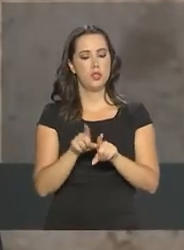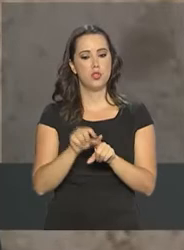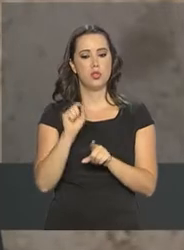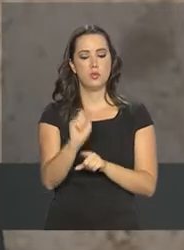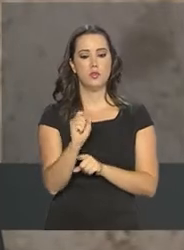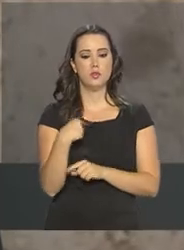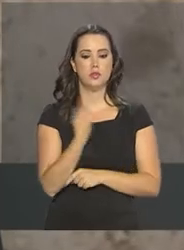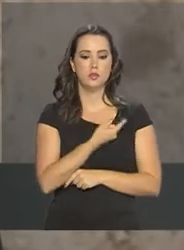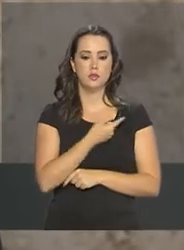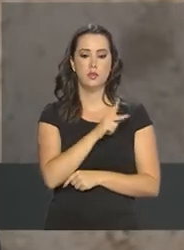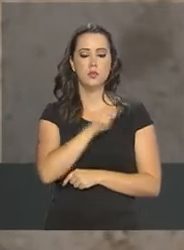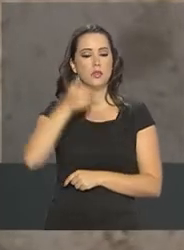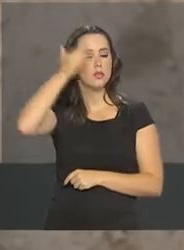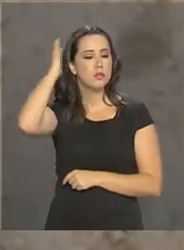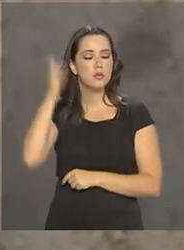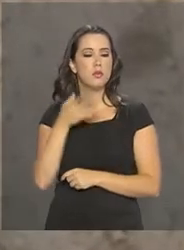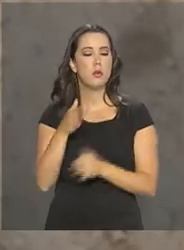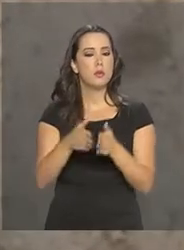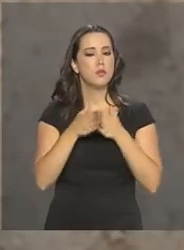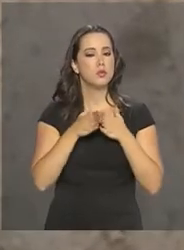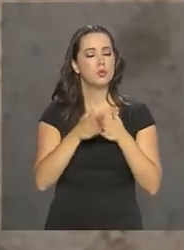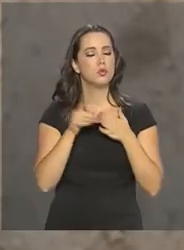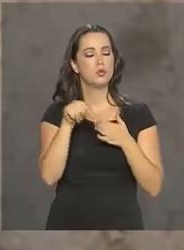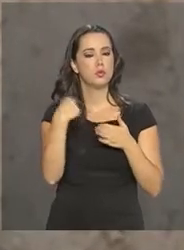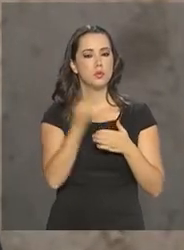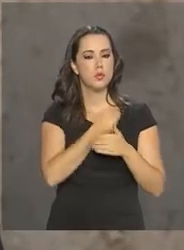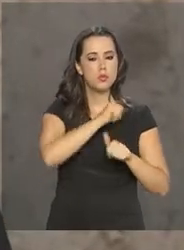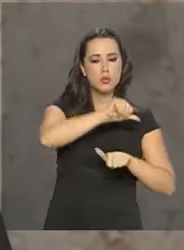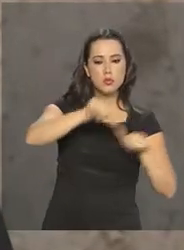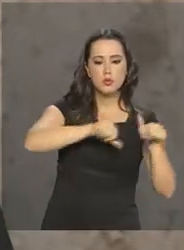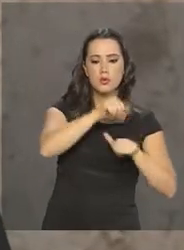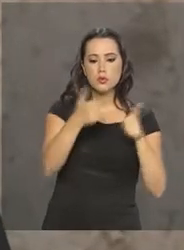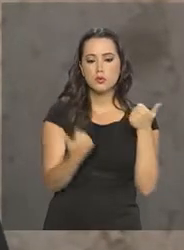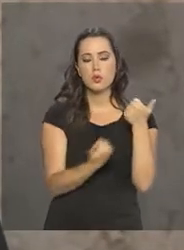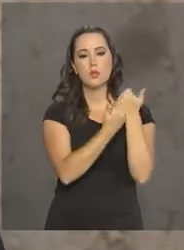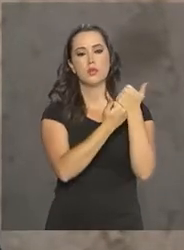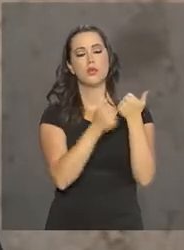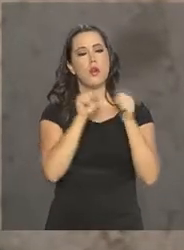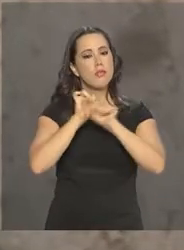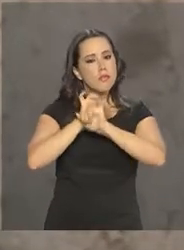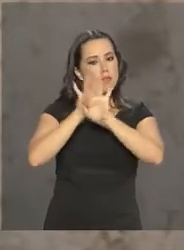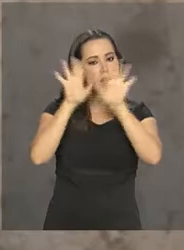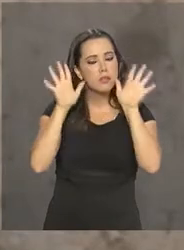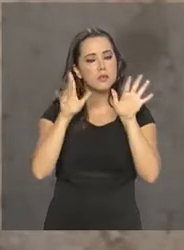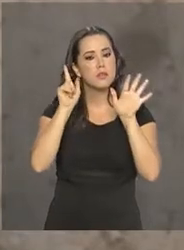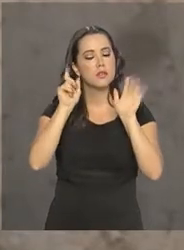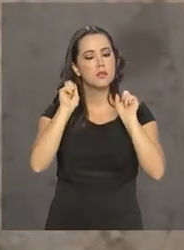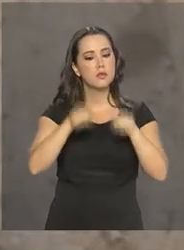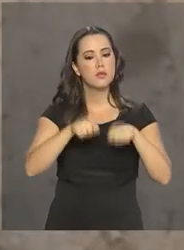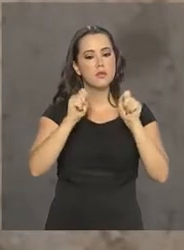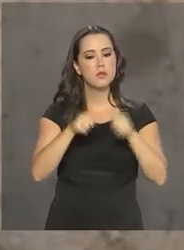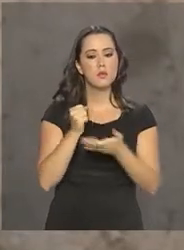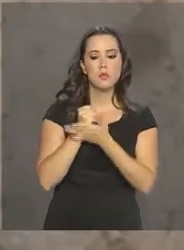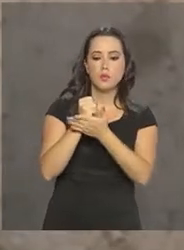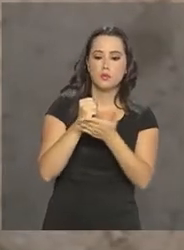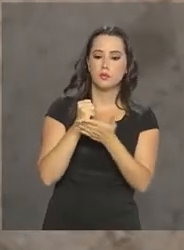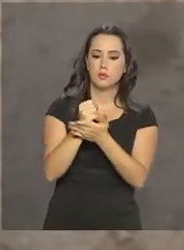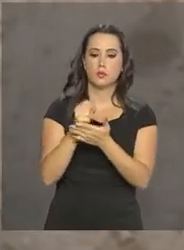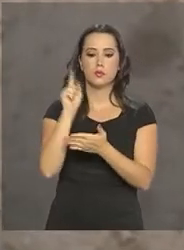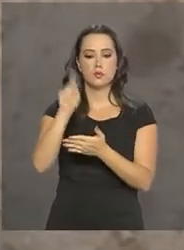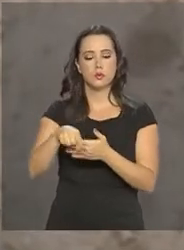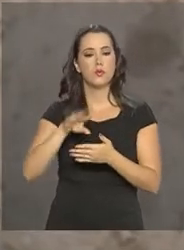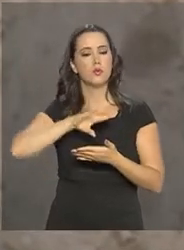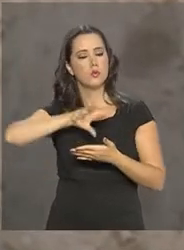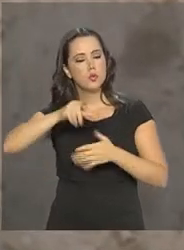é de nós fazermos a transição com a maior transparência possível ofertando todas as